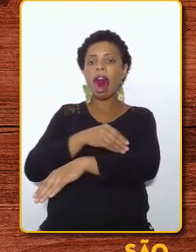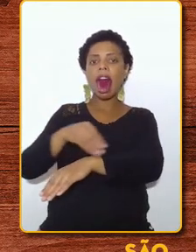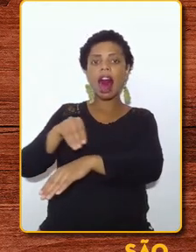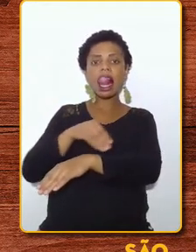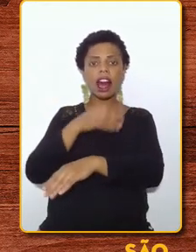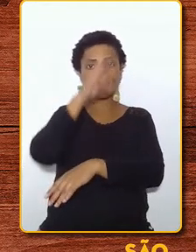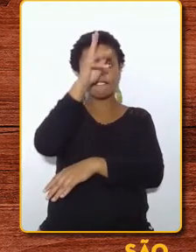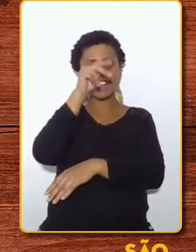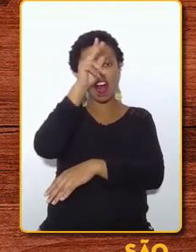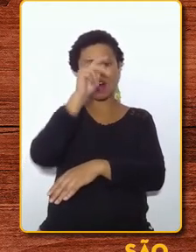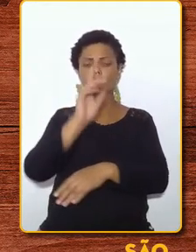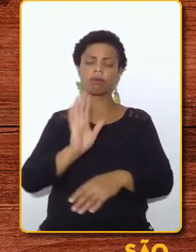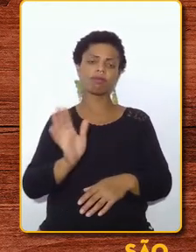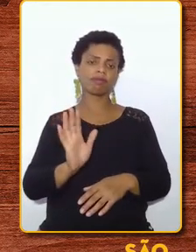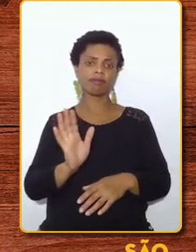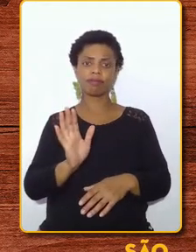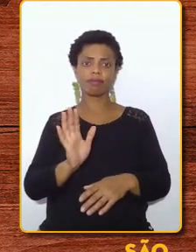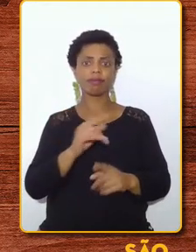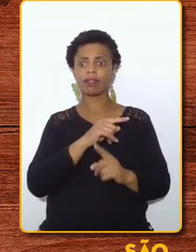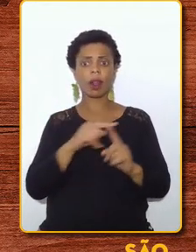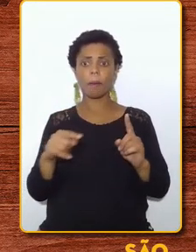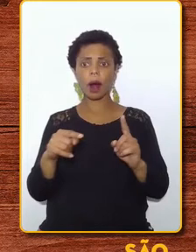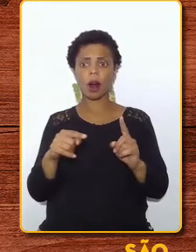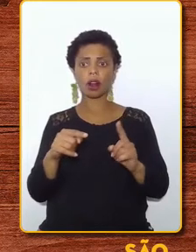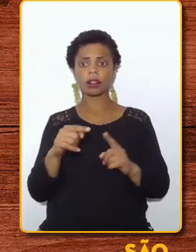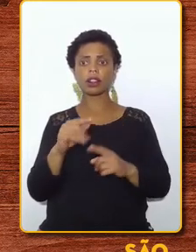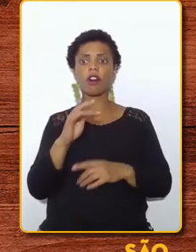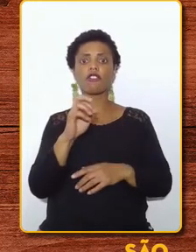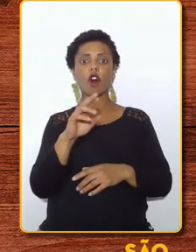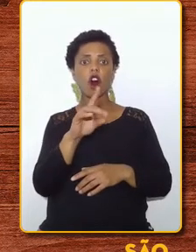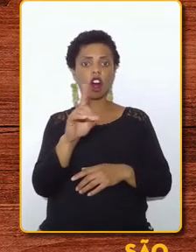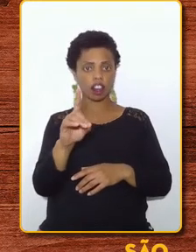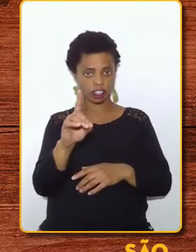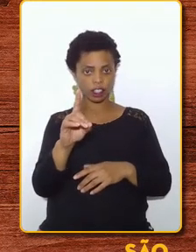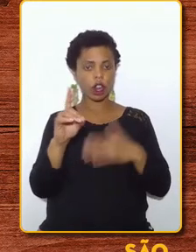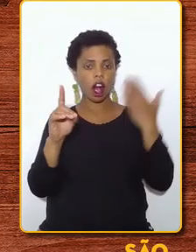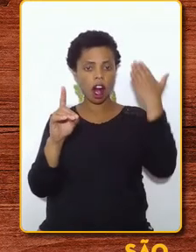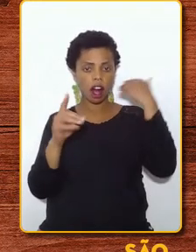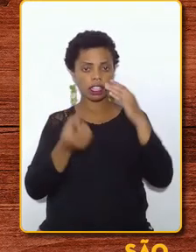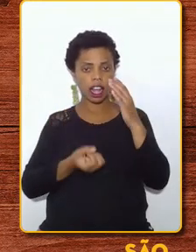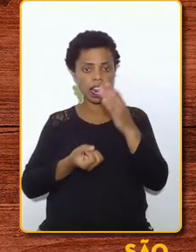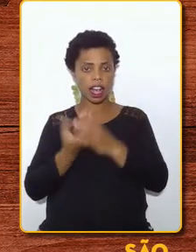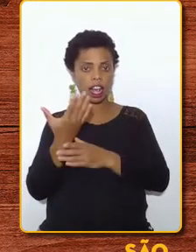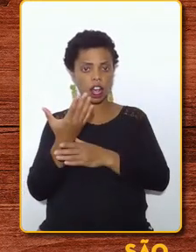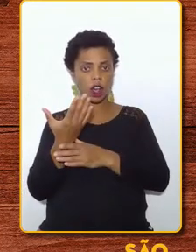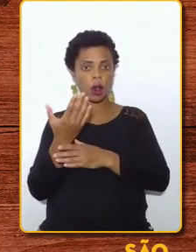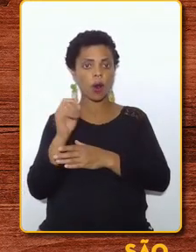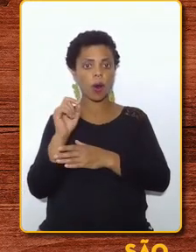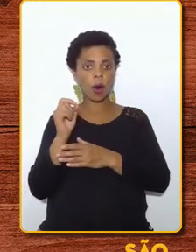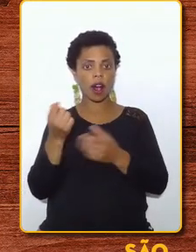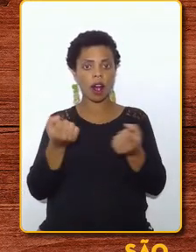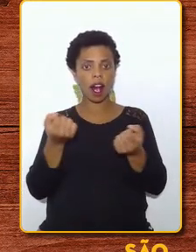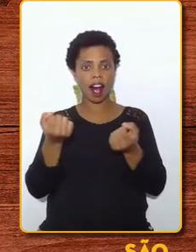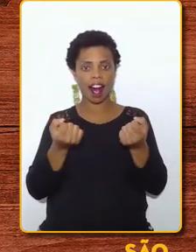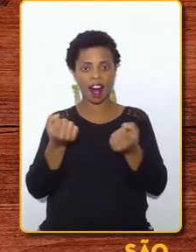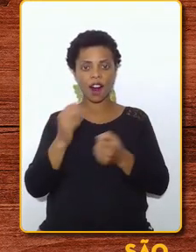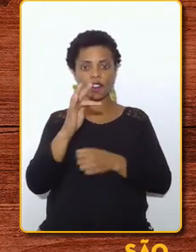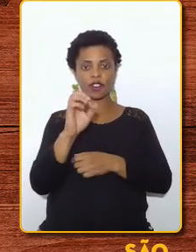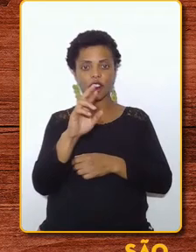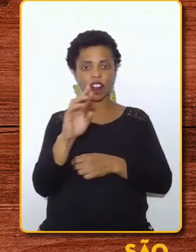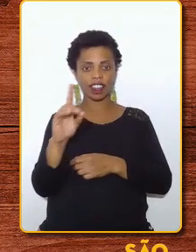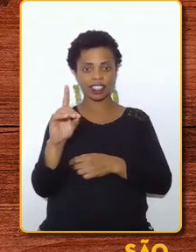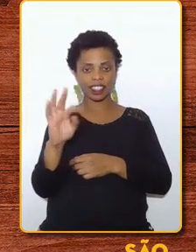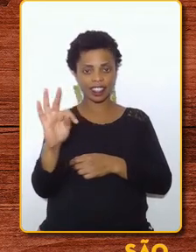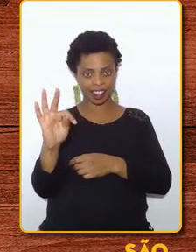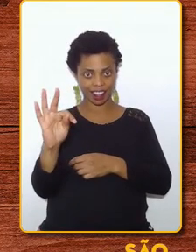Não pode interessar. O Henry Ford, quando inventou de fazer o Ford T, a ideia